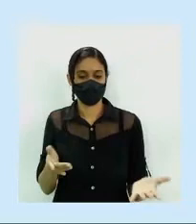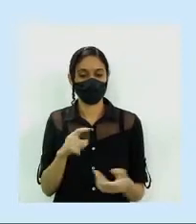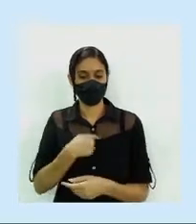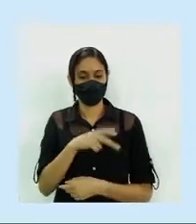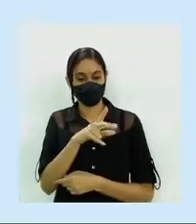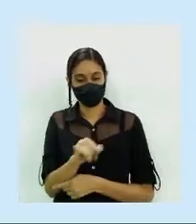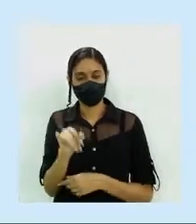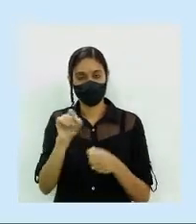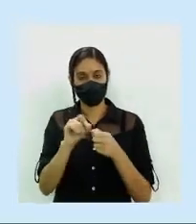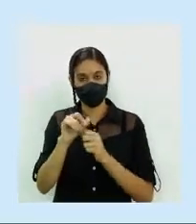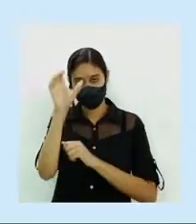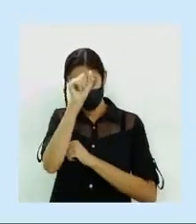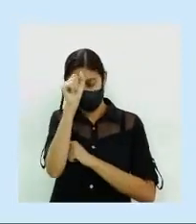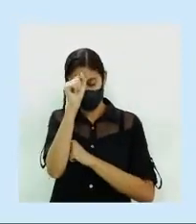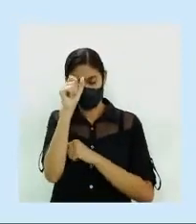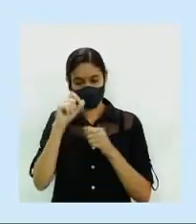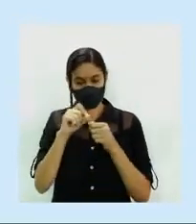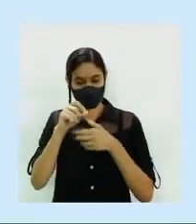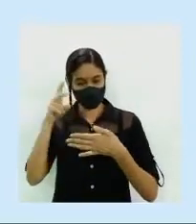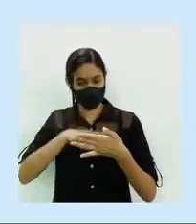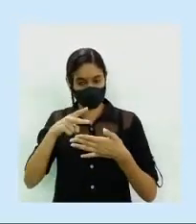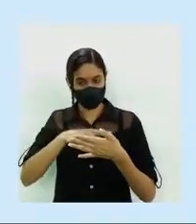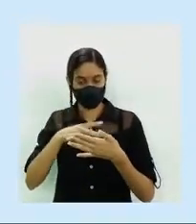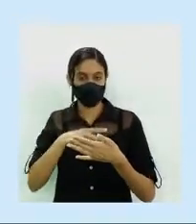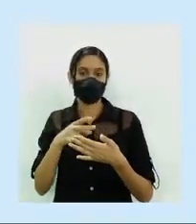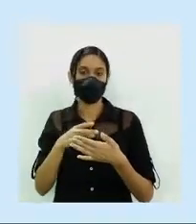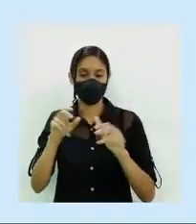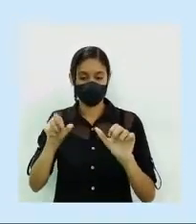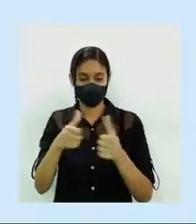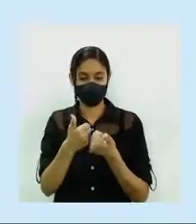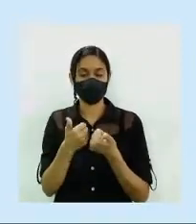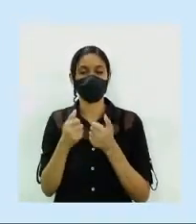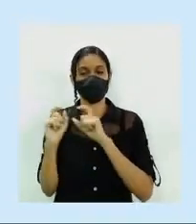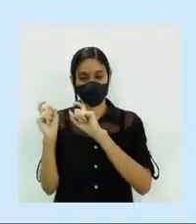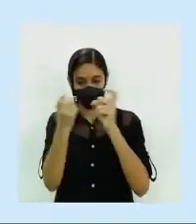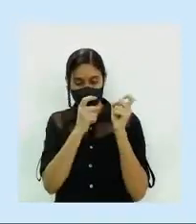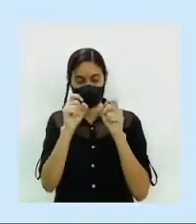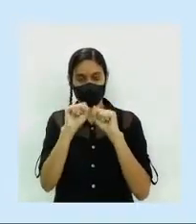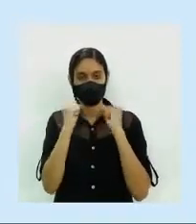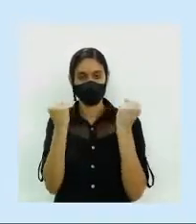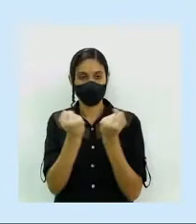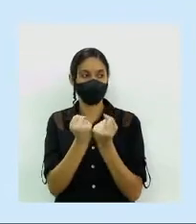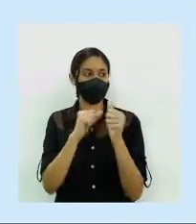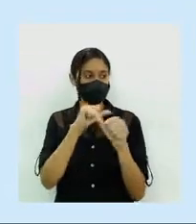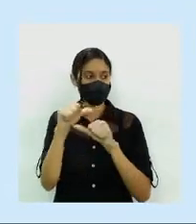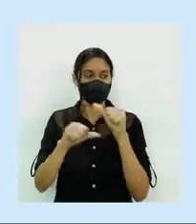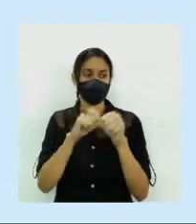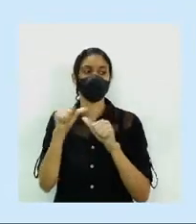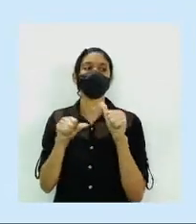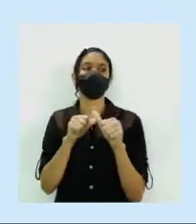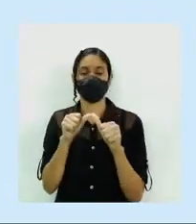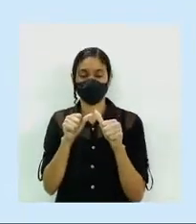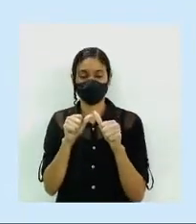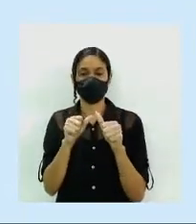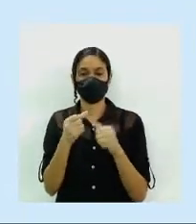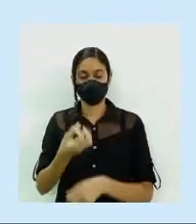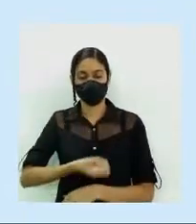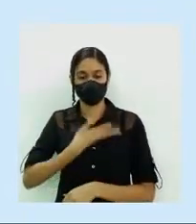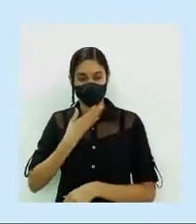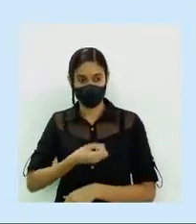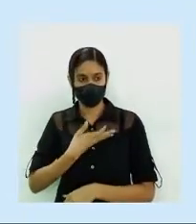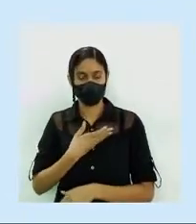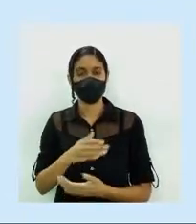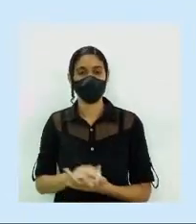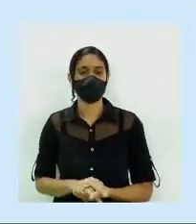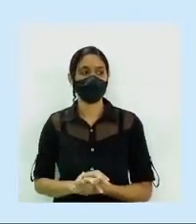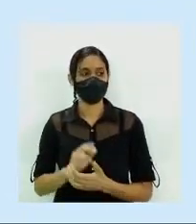vai aprender a fazer uma leitura mais ativa e crítica da sociedade, transformando em poemas